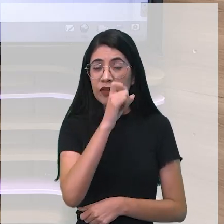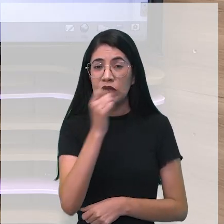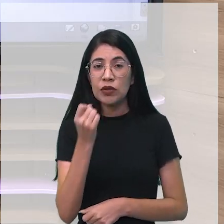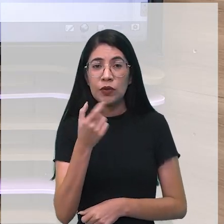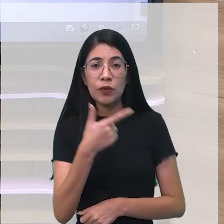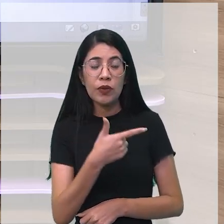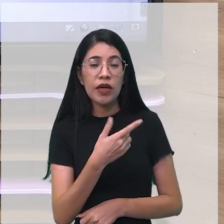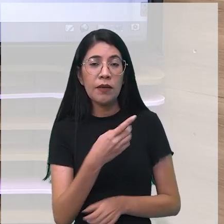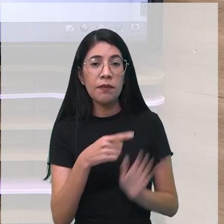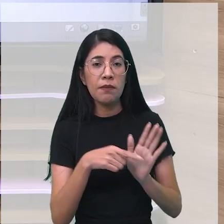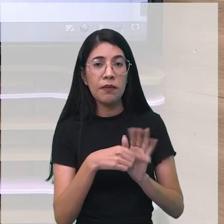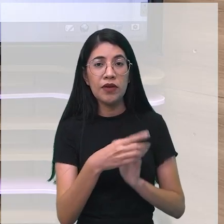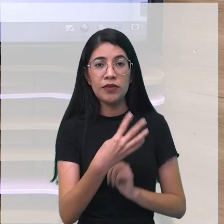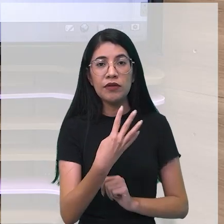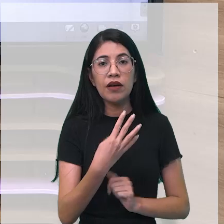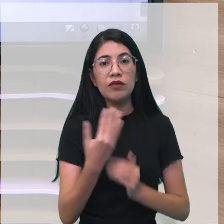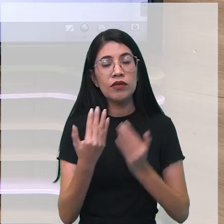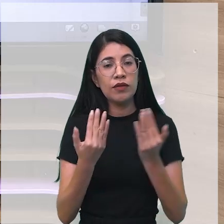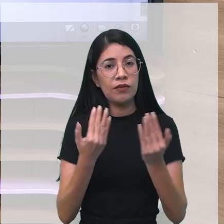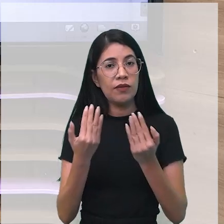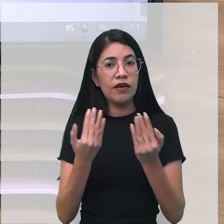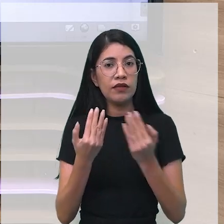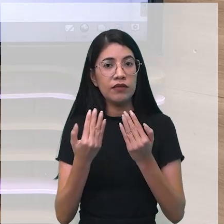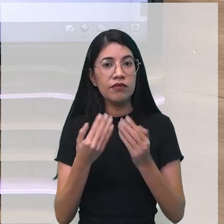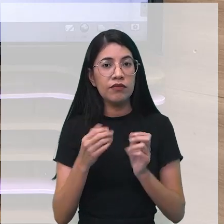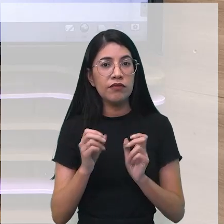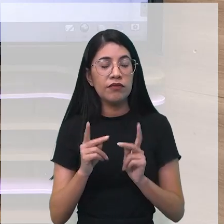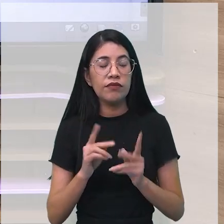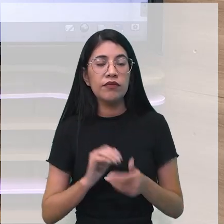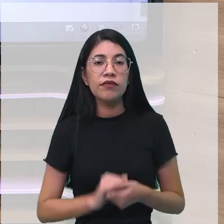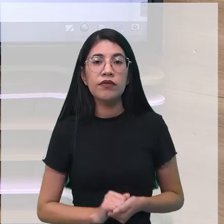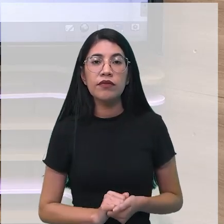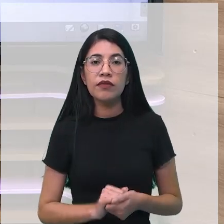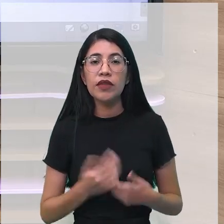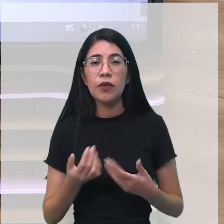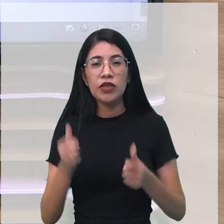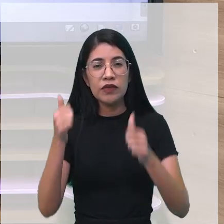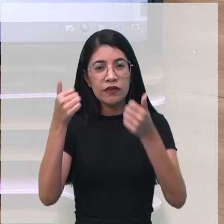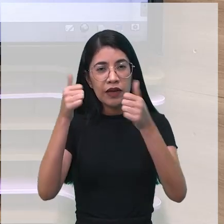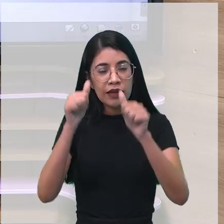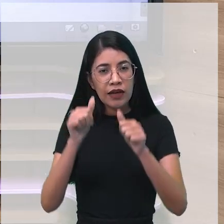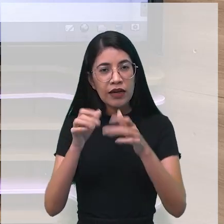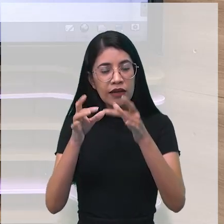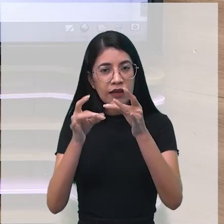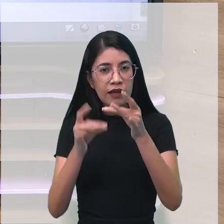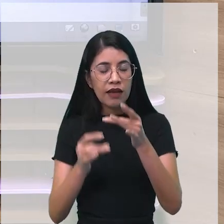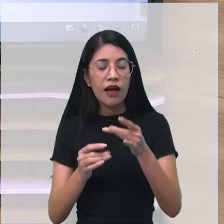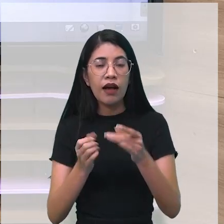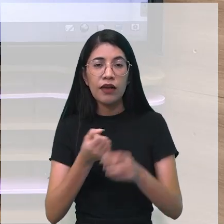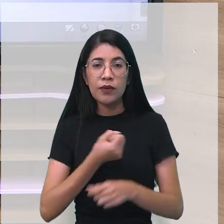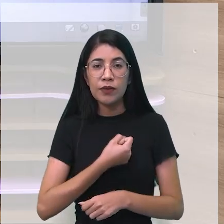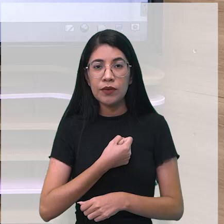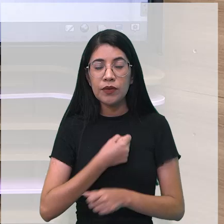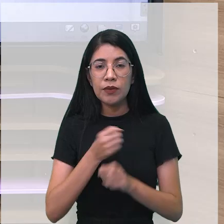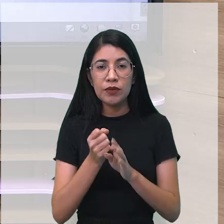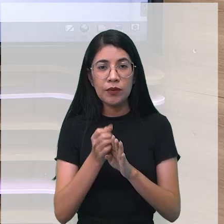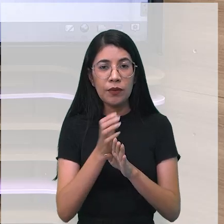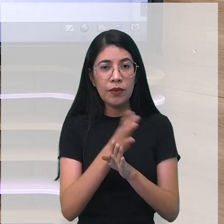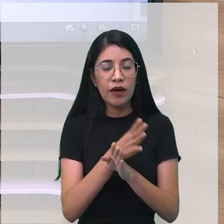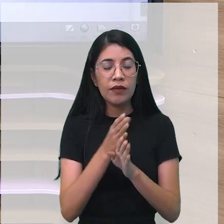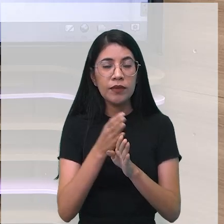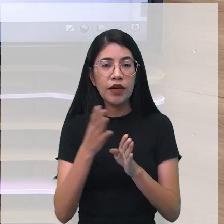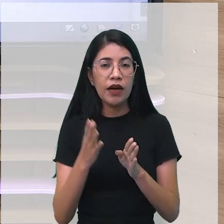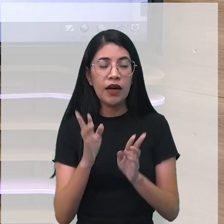do que -4 por exemplo tá então é dessa maneira que a gente Analisa os números inteiros